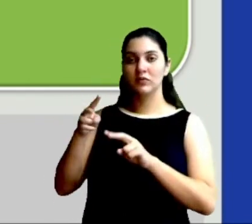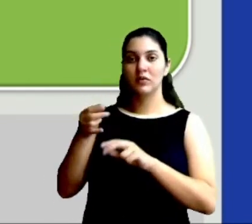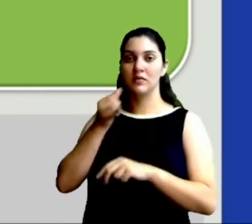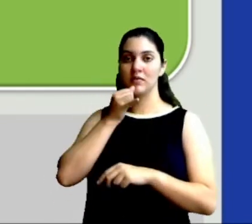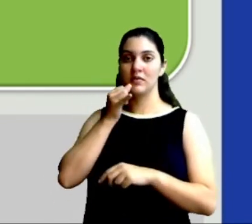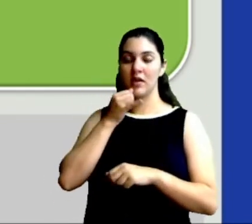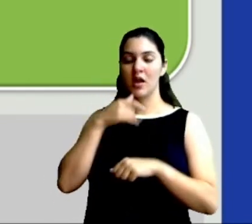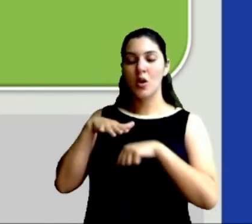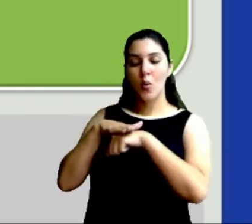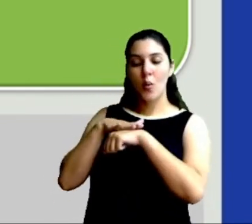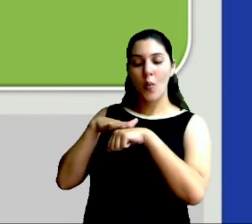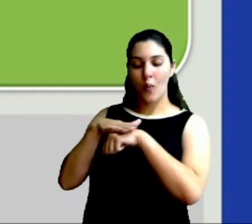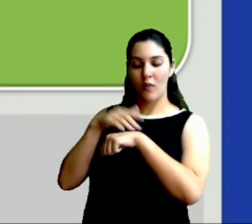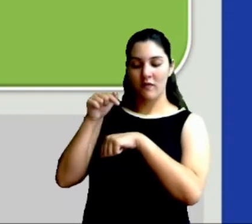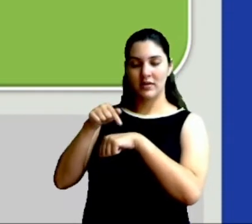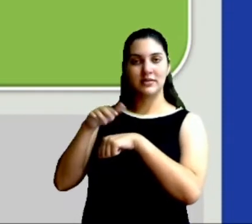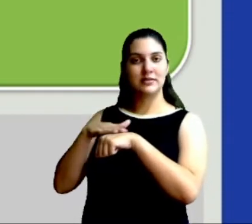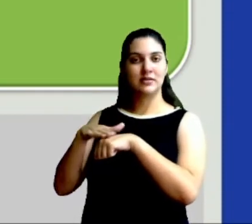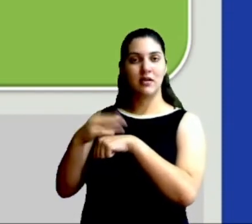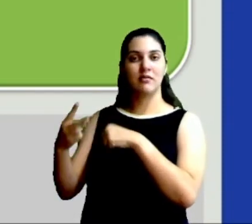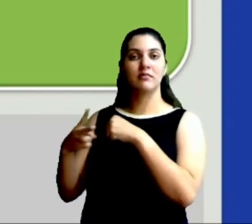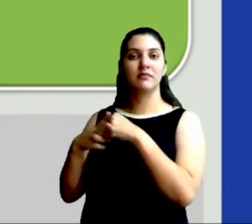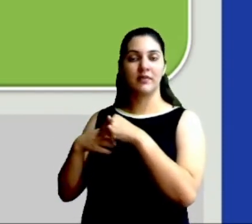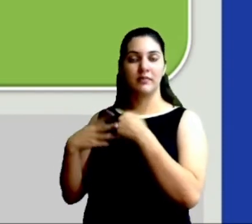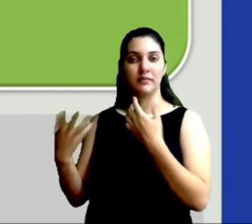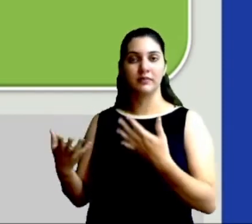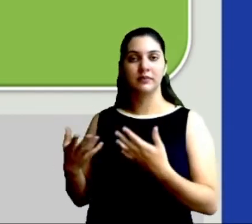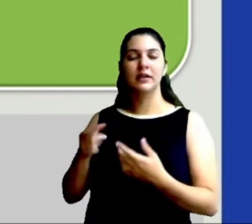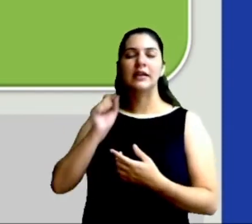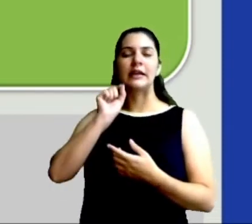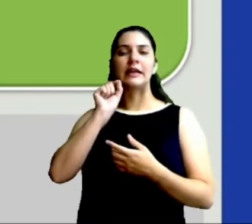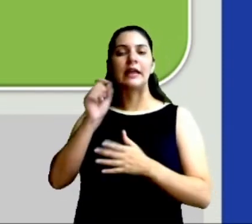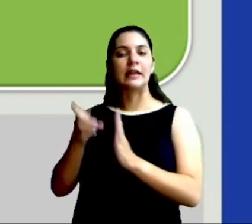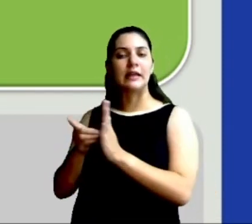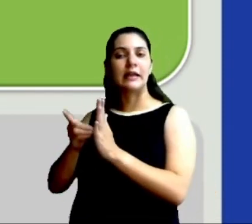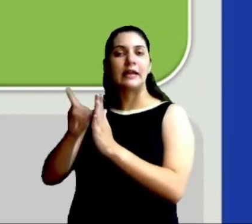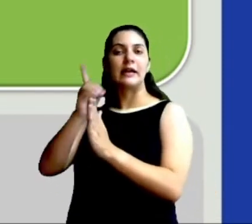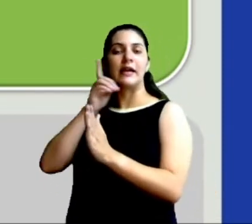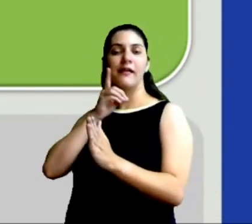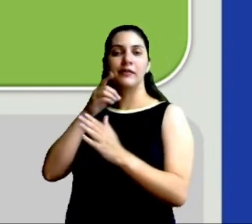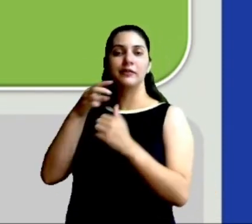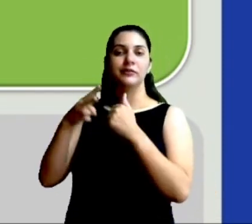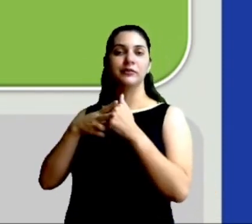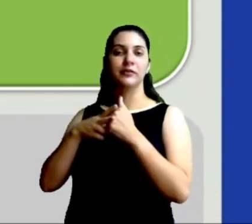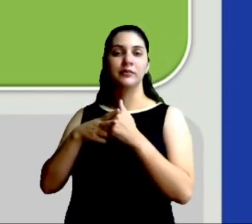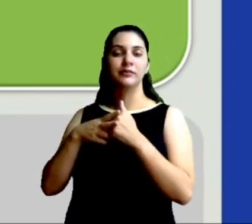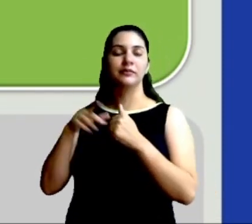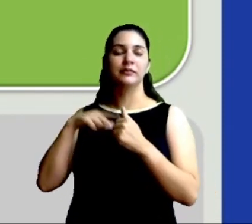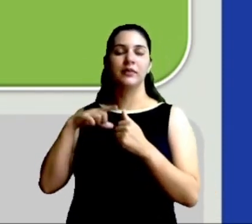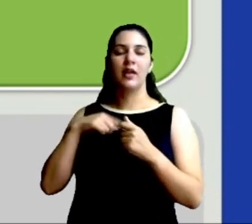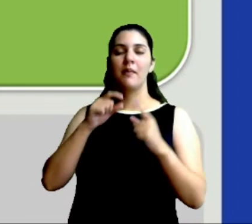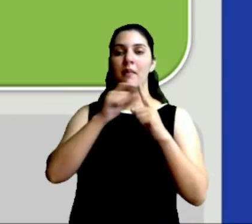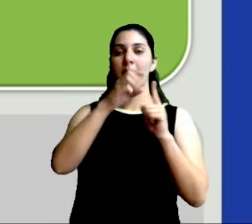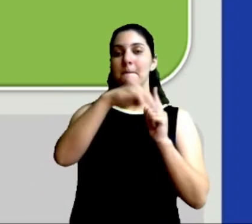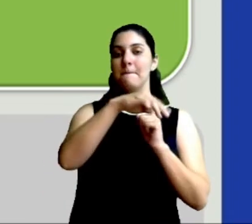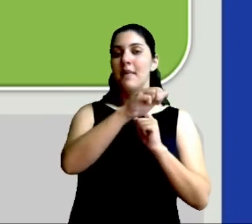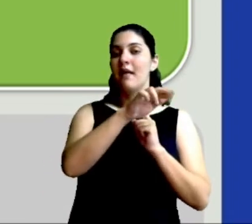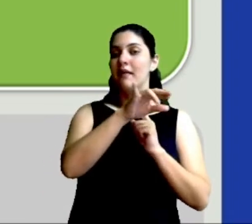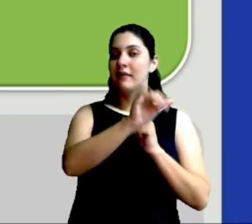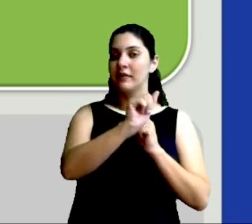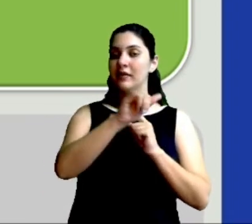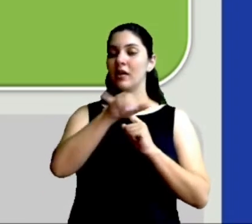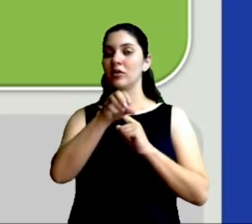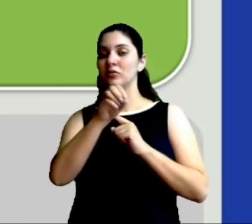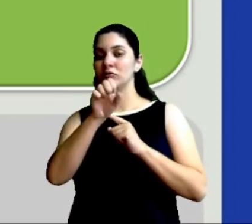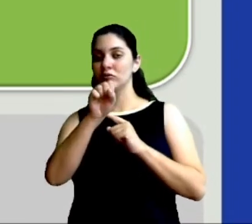Conversaram. Conversaram é o verbo. Conversar. Quem é que vem antes, gente? Maria e José. Então, Maria e José,